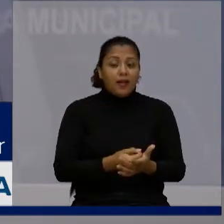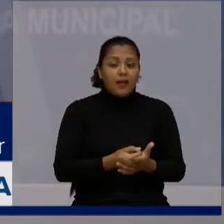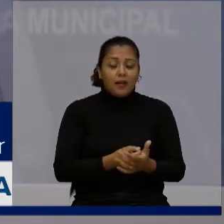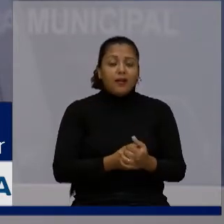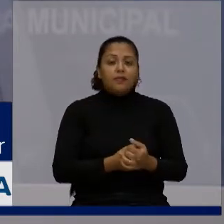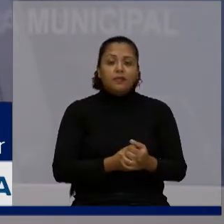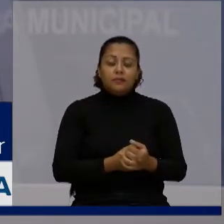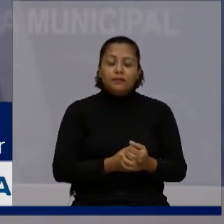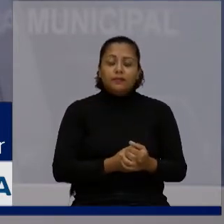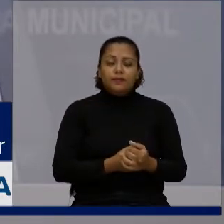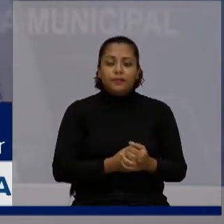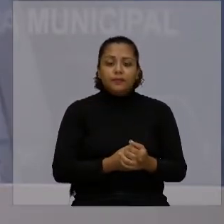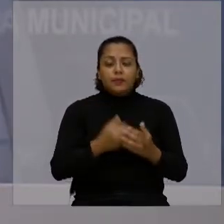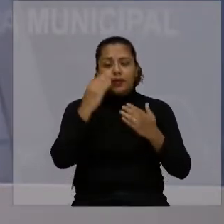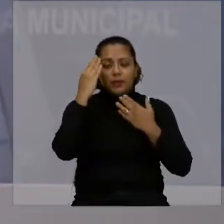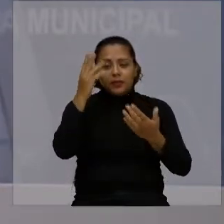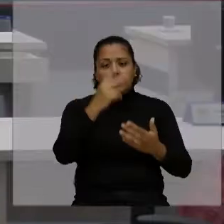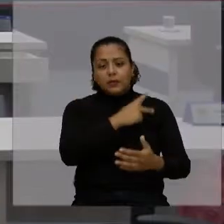senhor presidente.